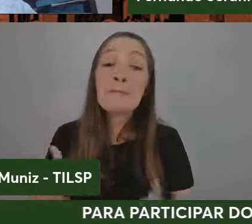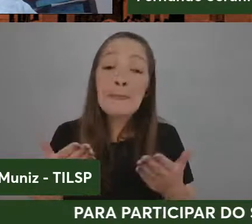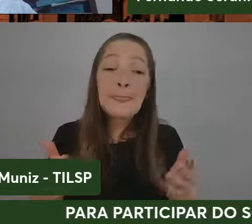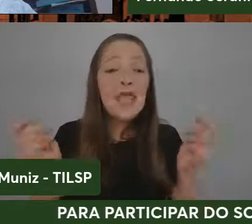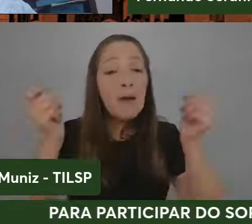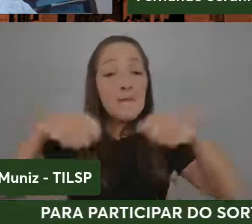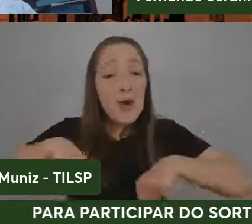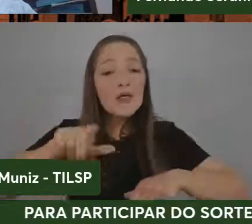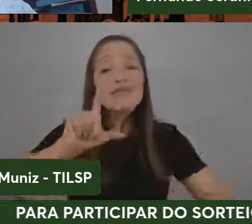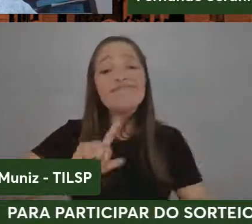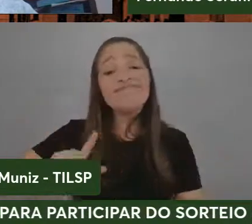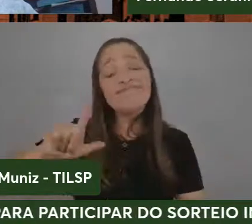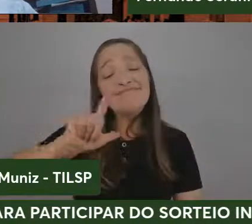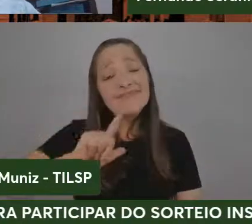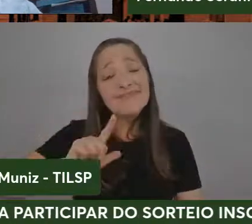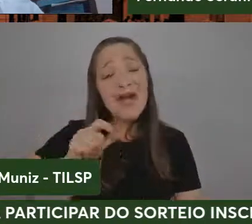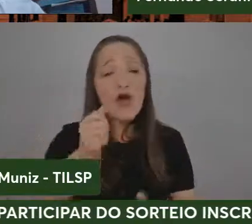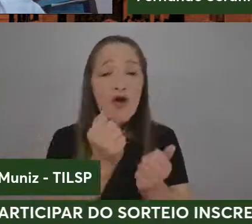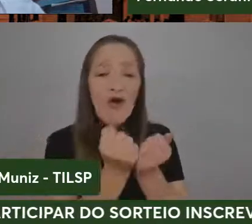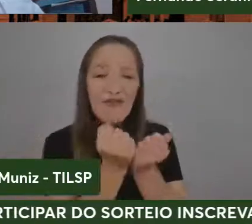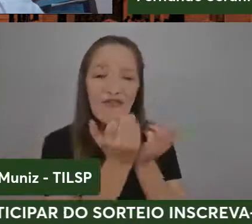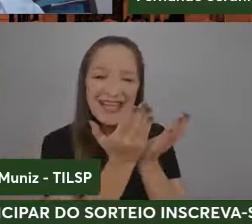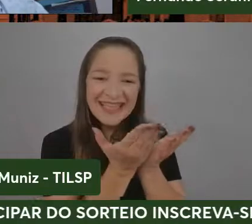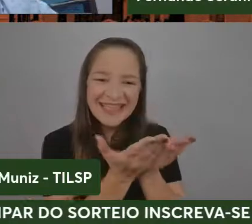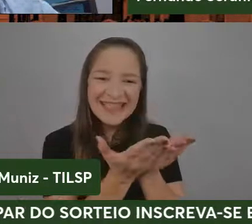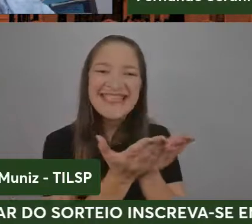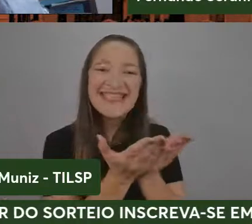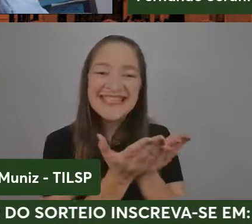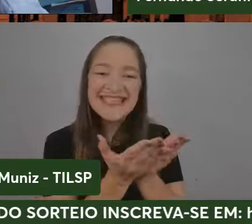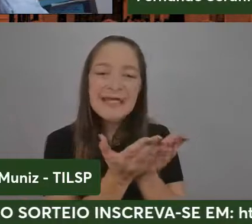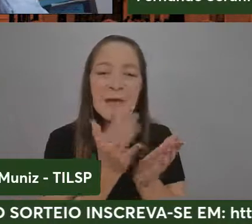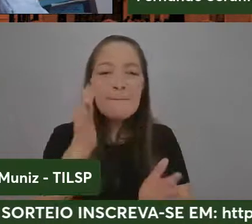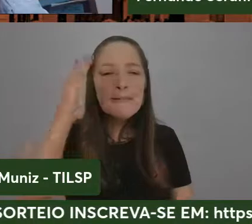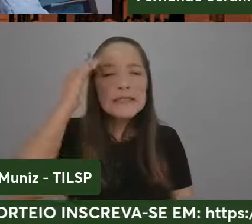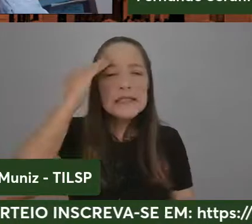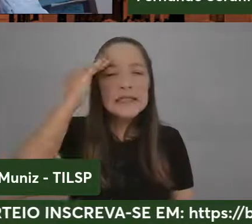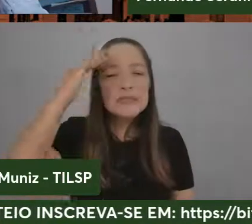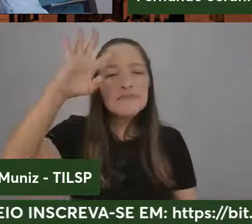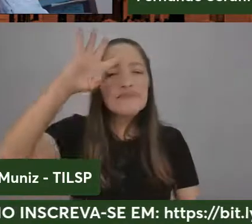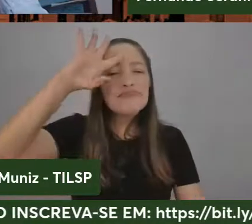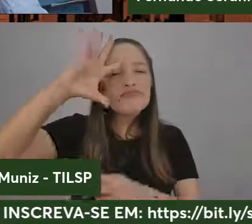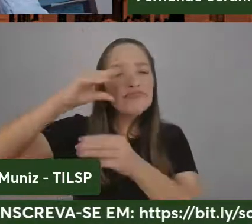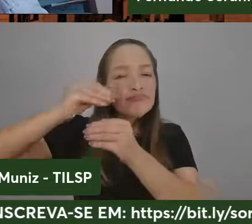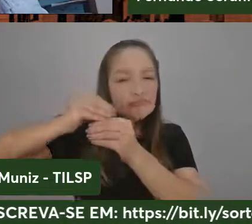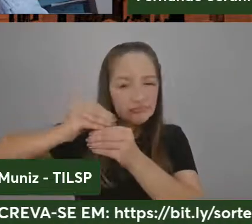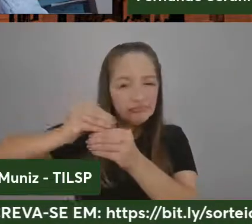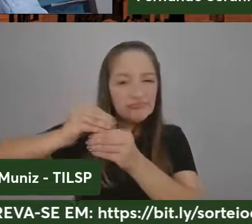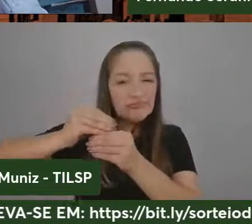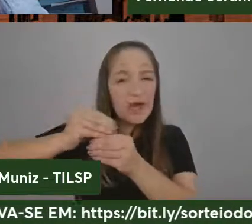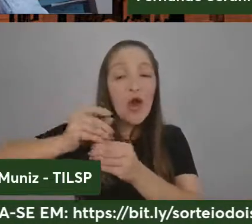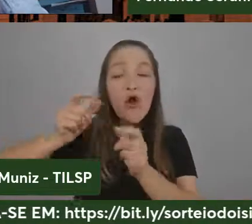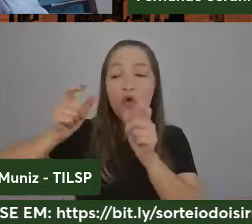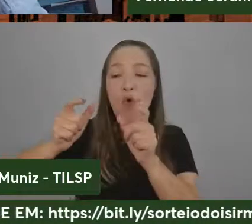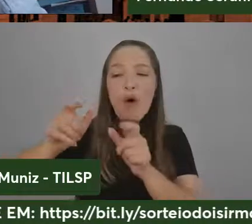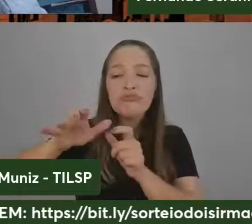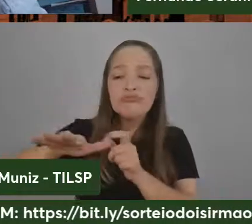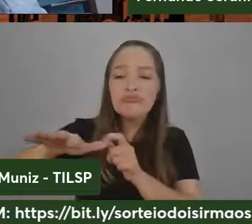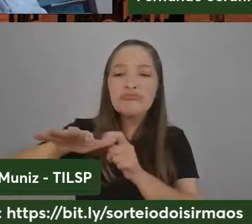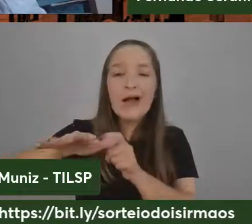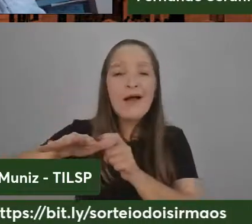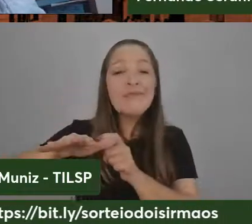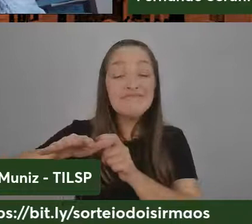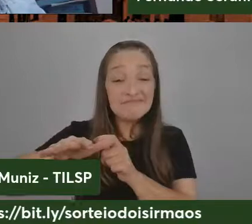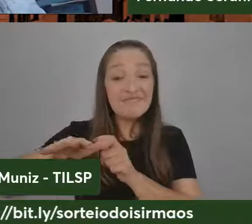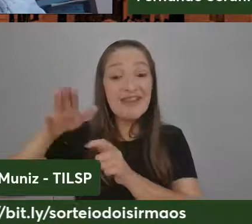literatura oferecer uma compreensão de uma região que é muito